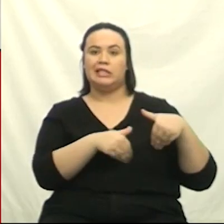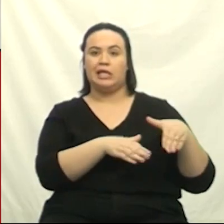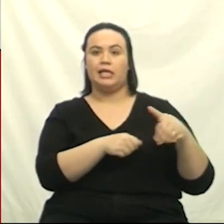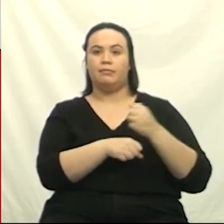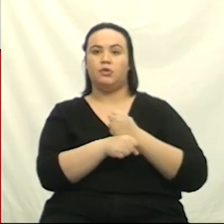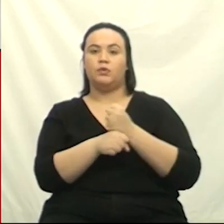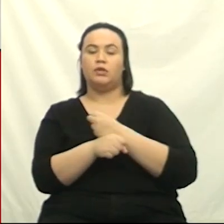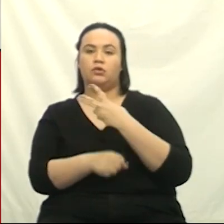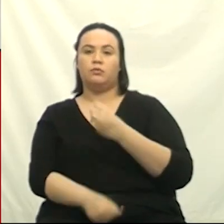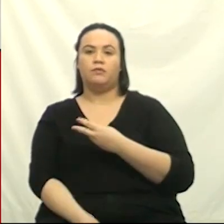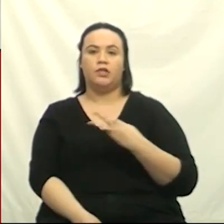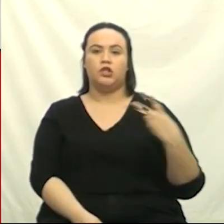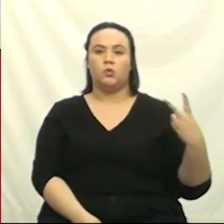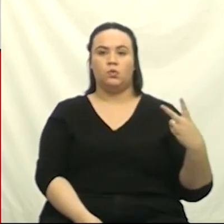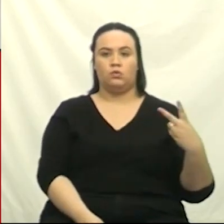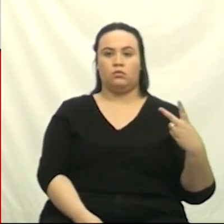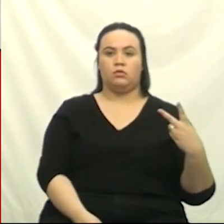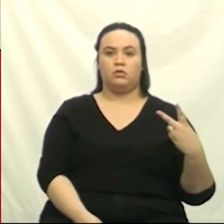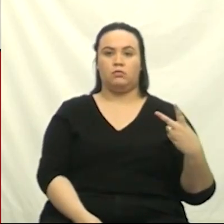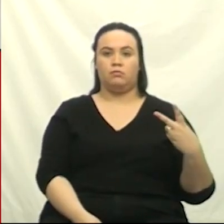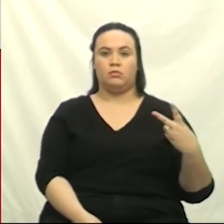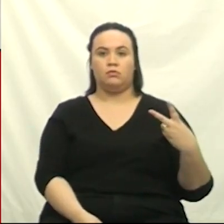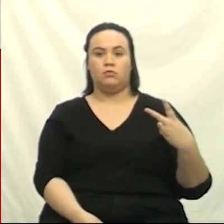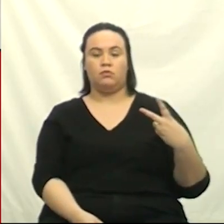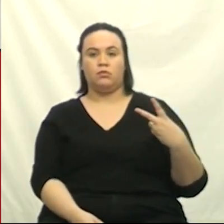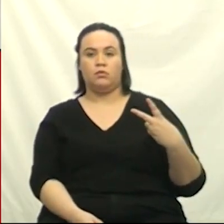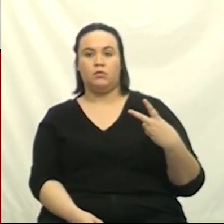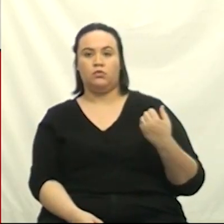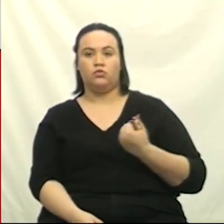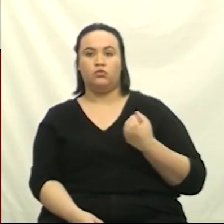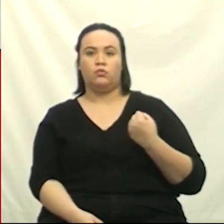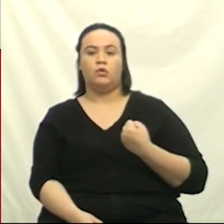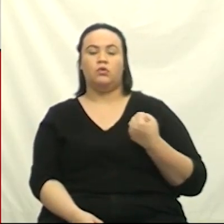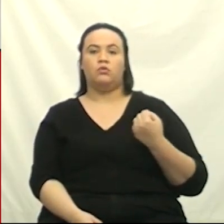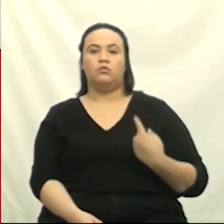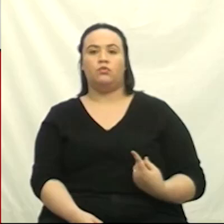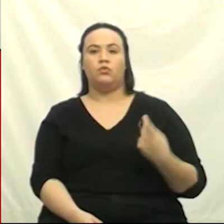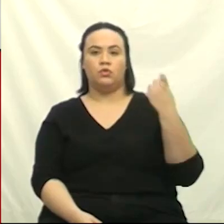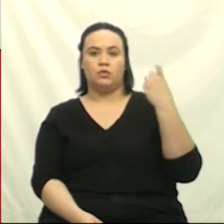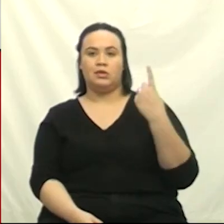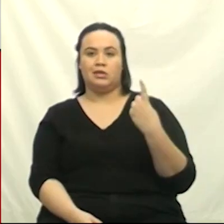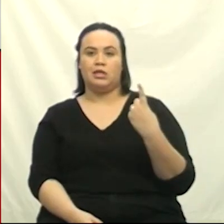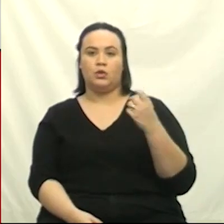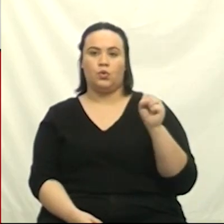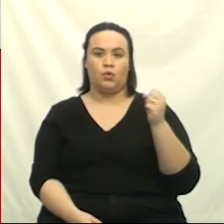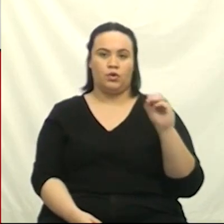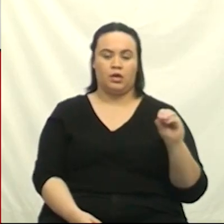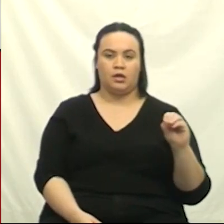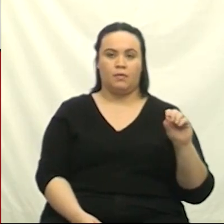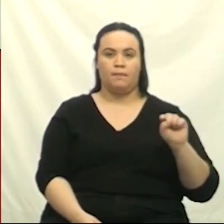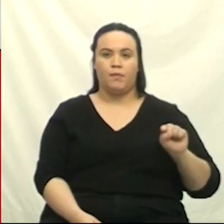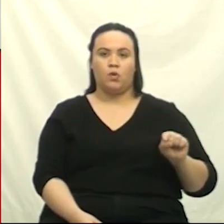2022 sob o número único 180.4QD